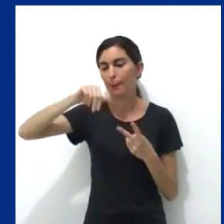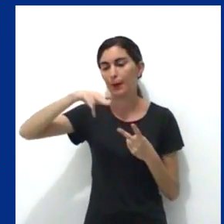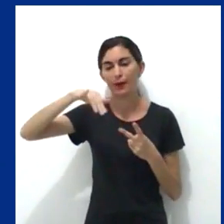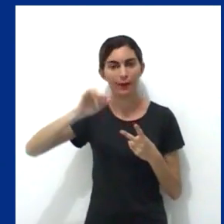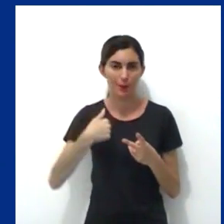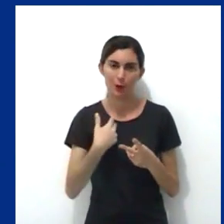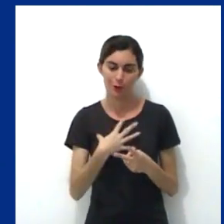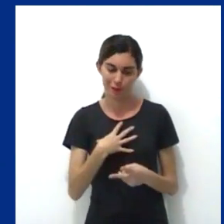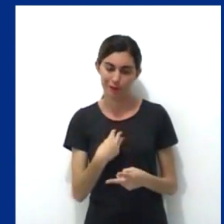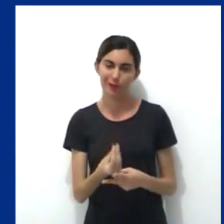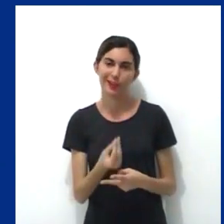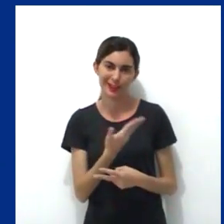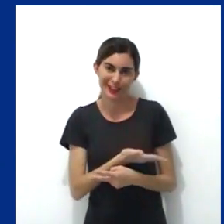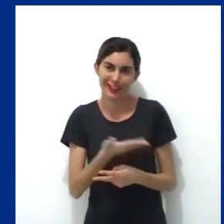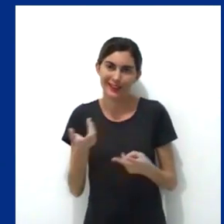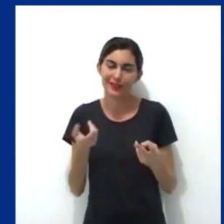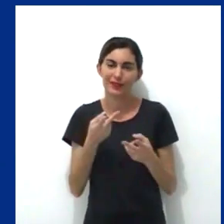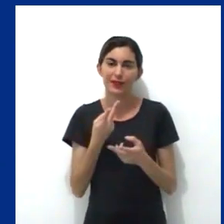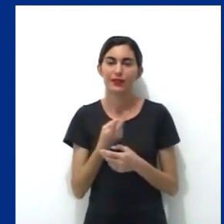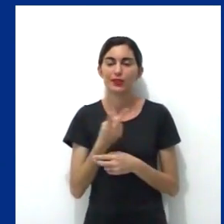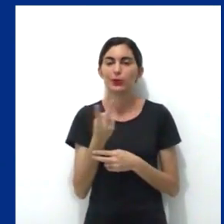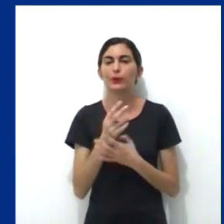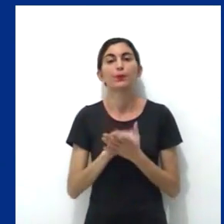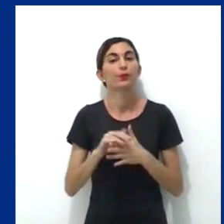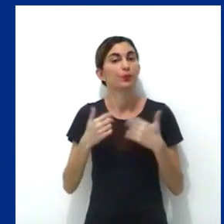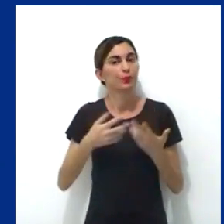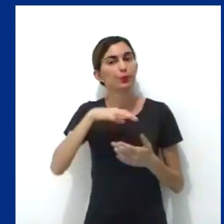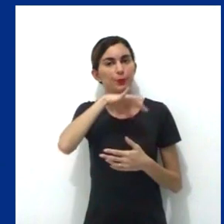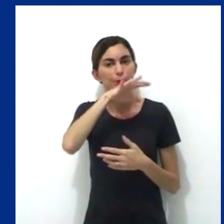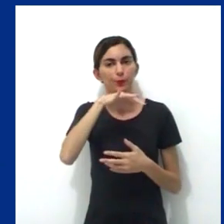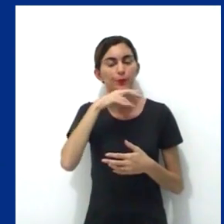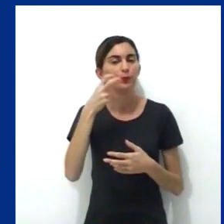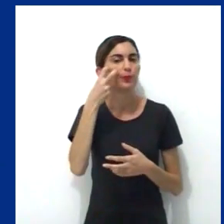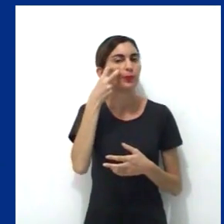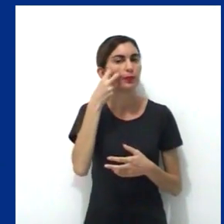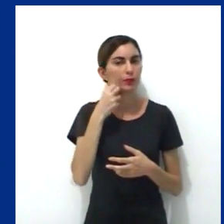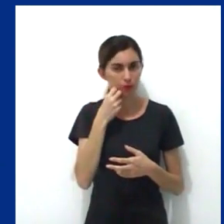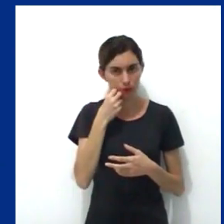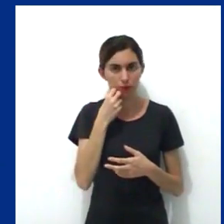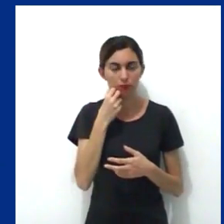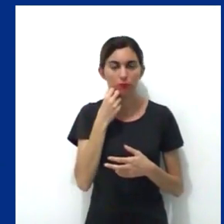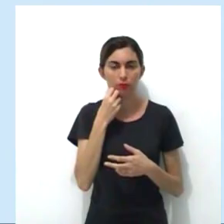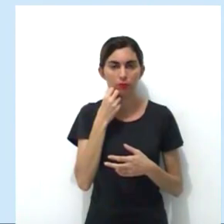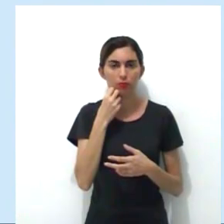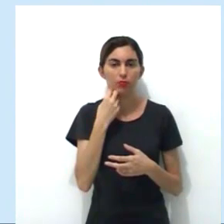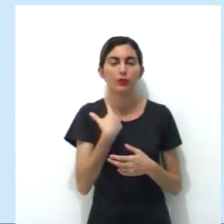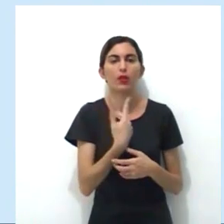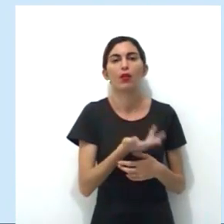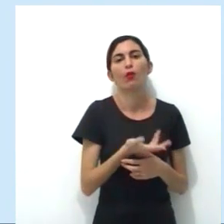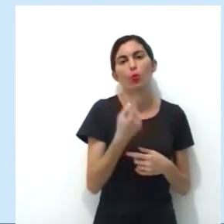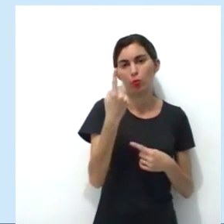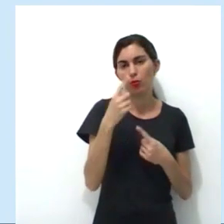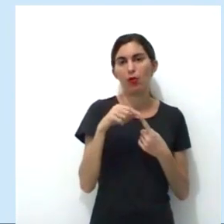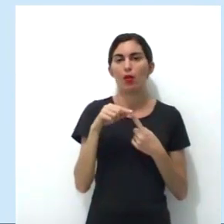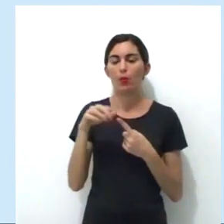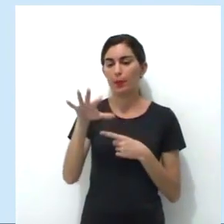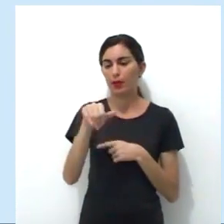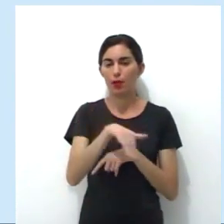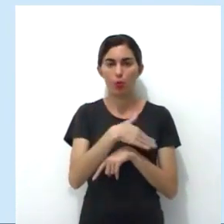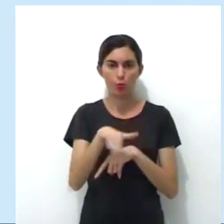mensagem, um recado especial para vocês. É a Blitz Animal. Olha aí na tela essas duas aí, a Preta e